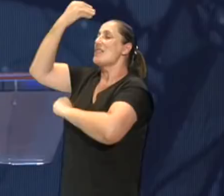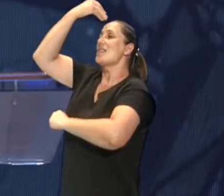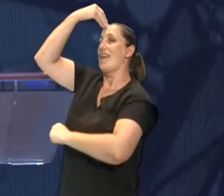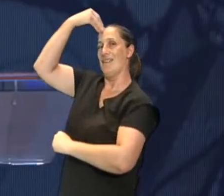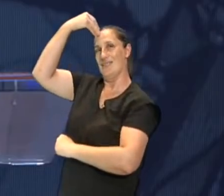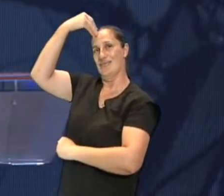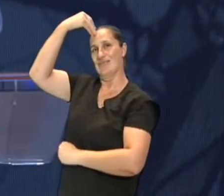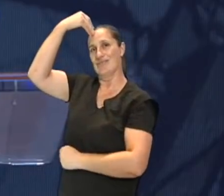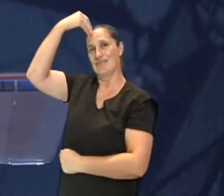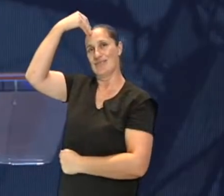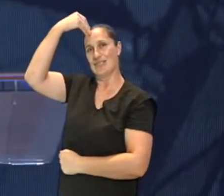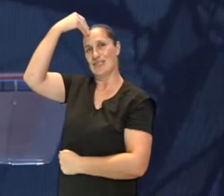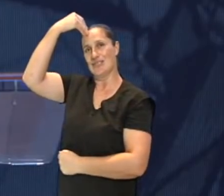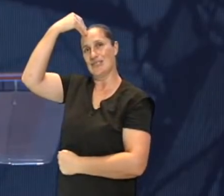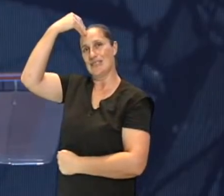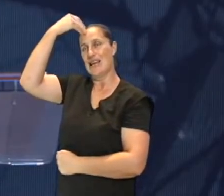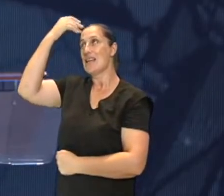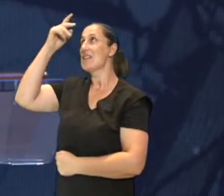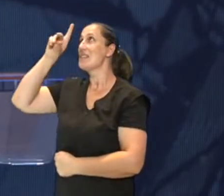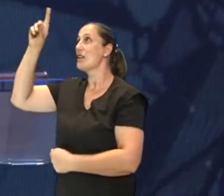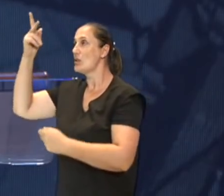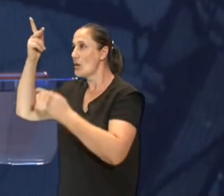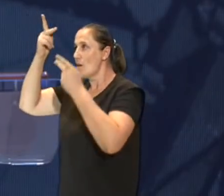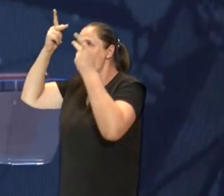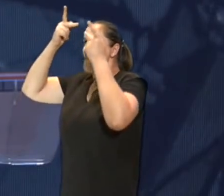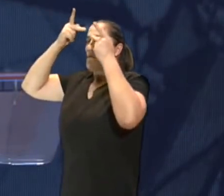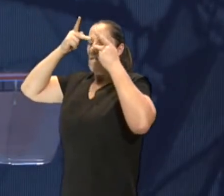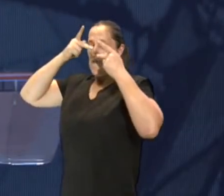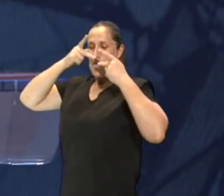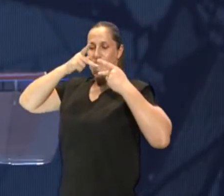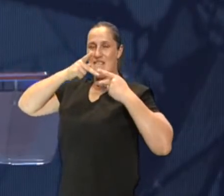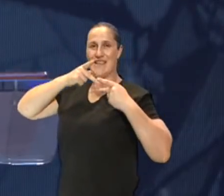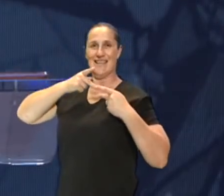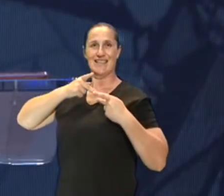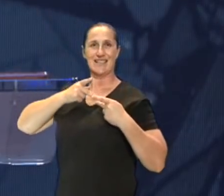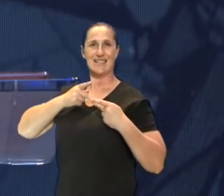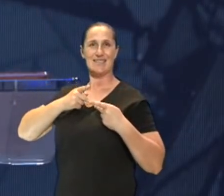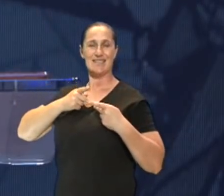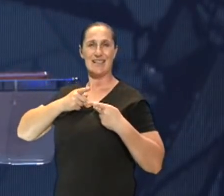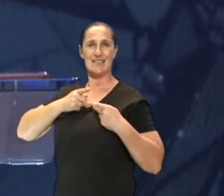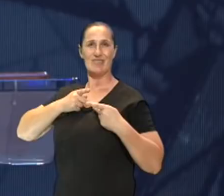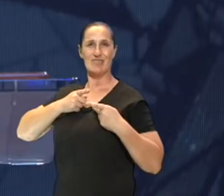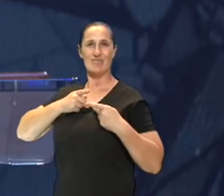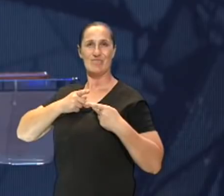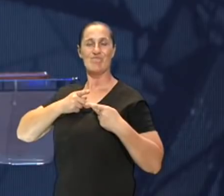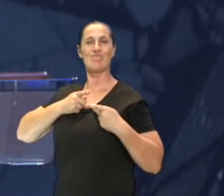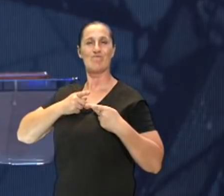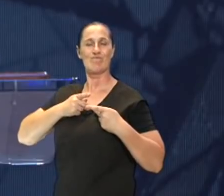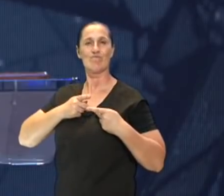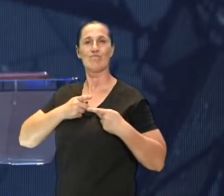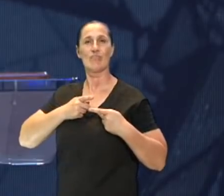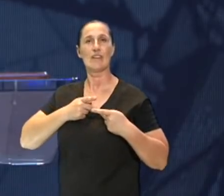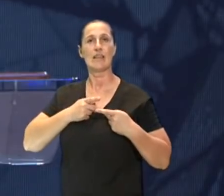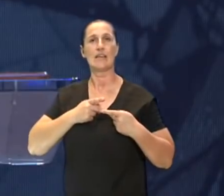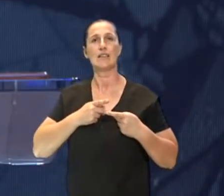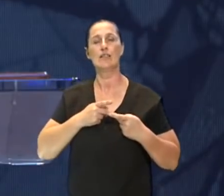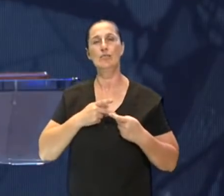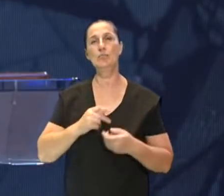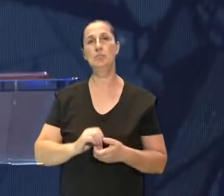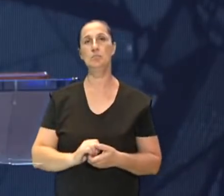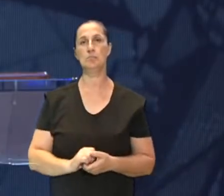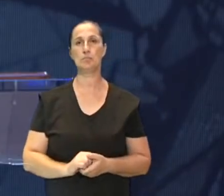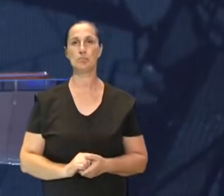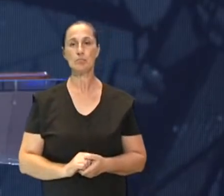por fora, ser visitado por esse Deus, e poder ser assim, de alguma